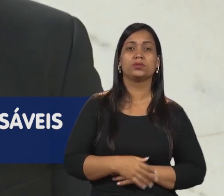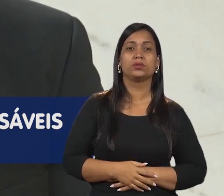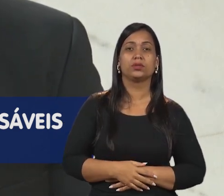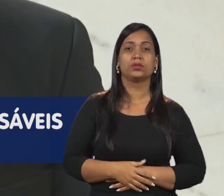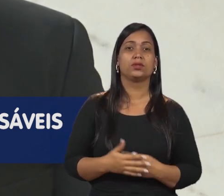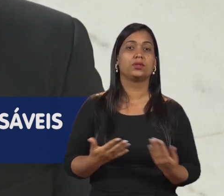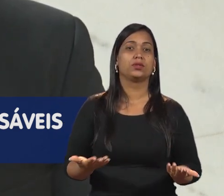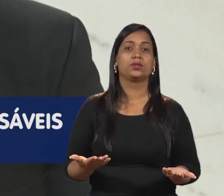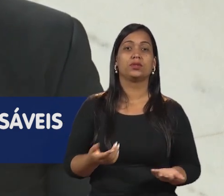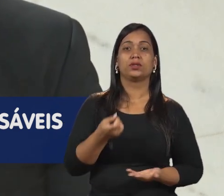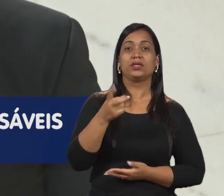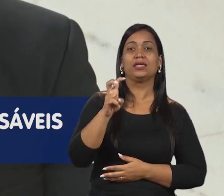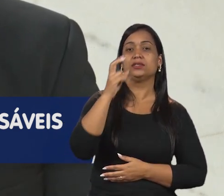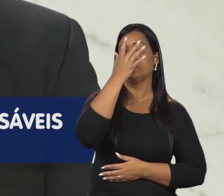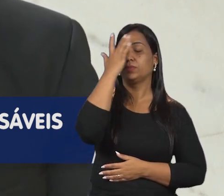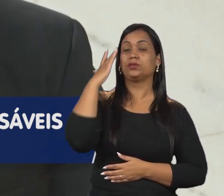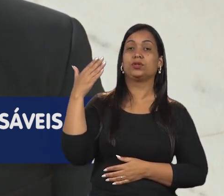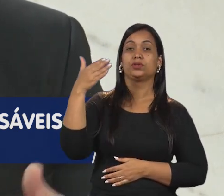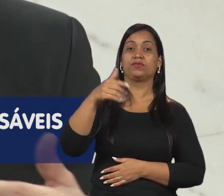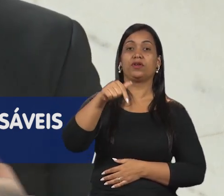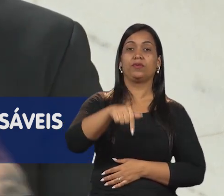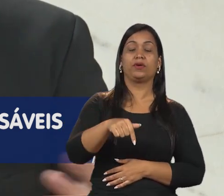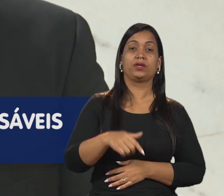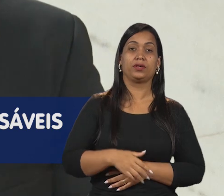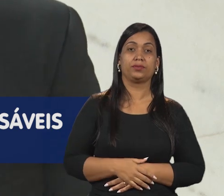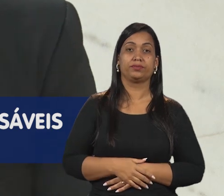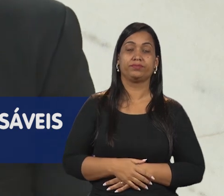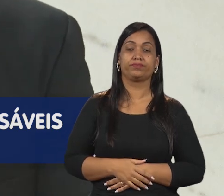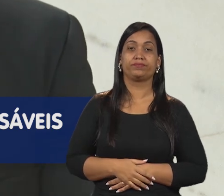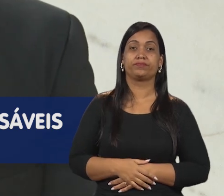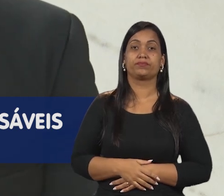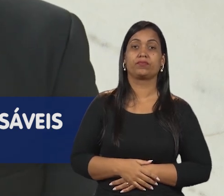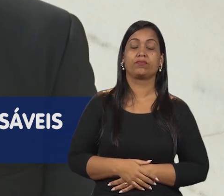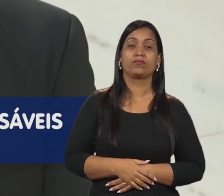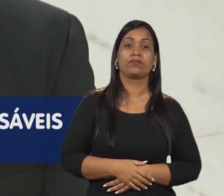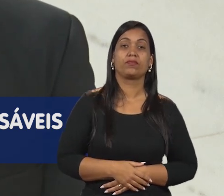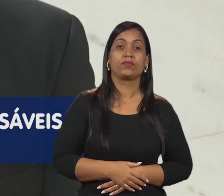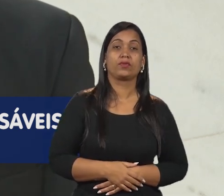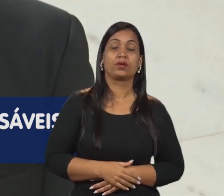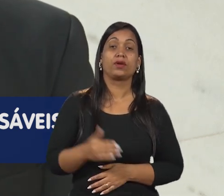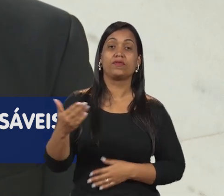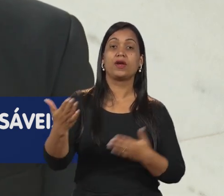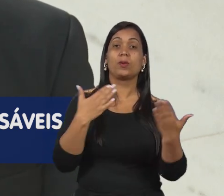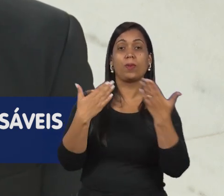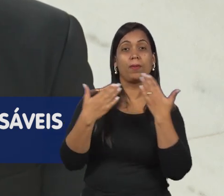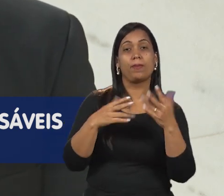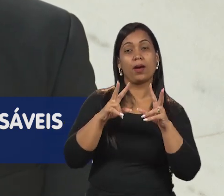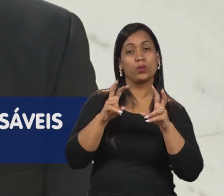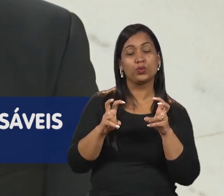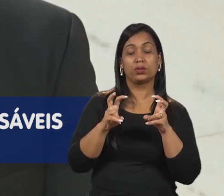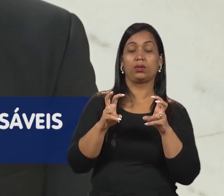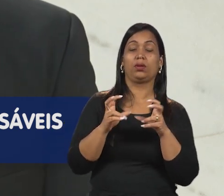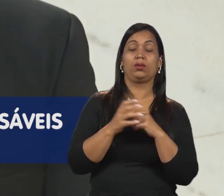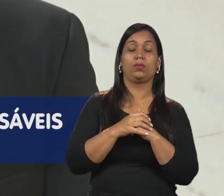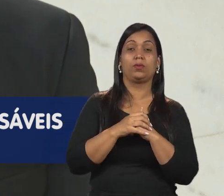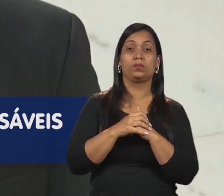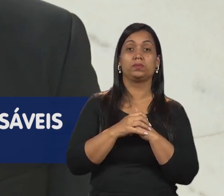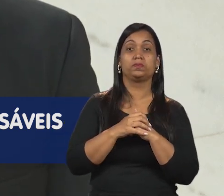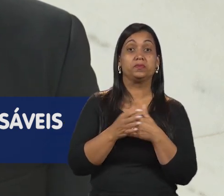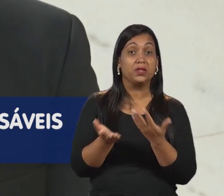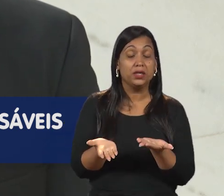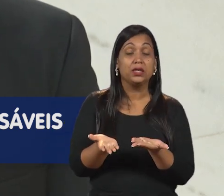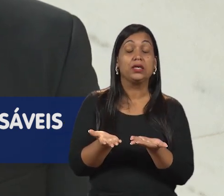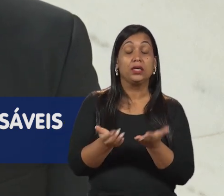teve aí no máximo 15 pessoas que vieram aqui e vieram debater o assunto, né? E